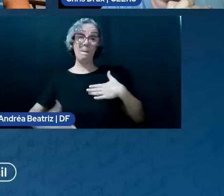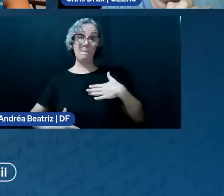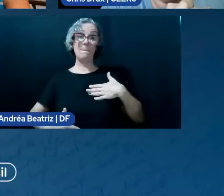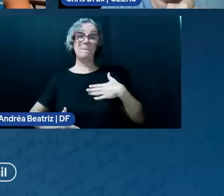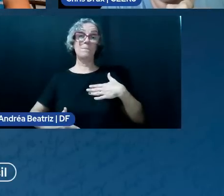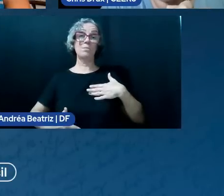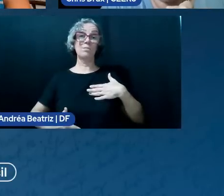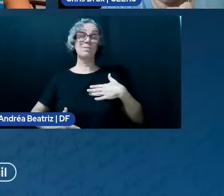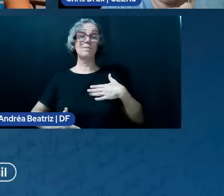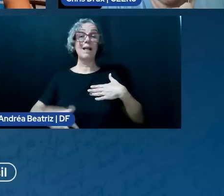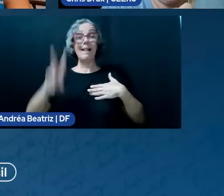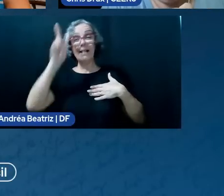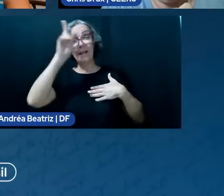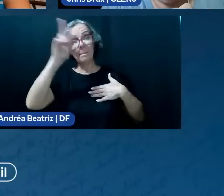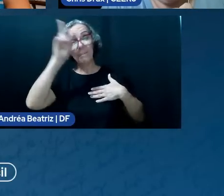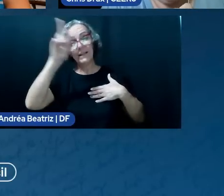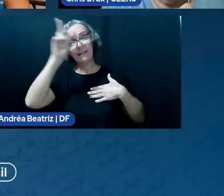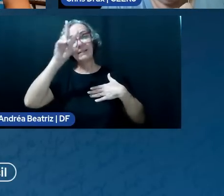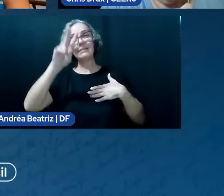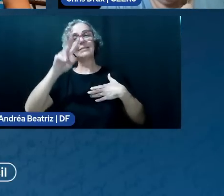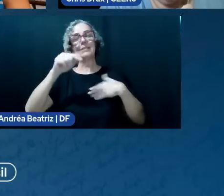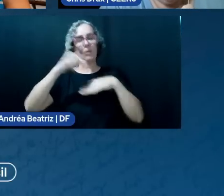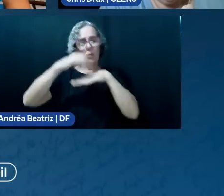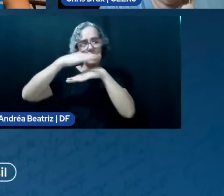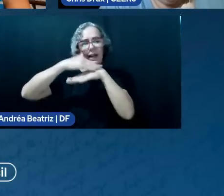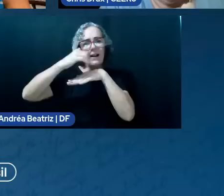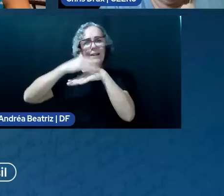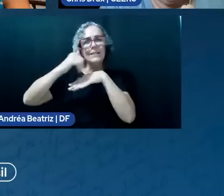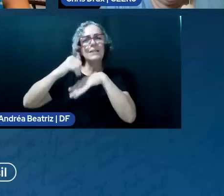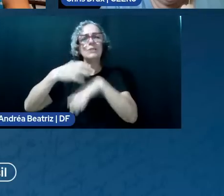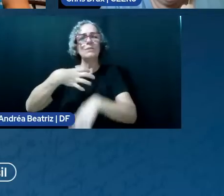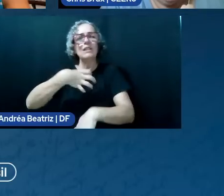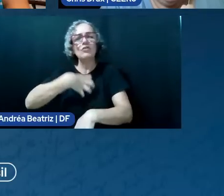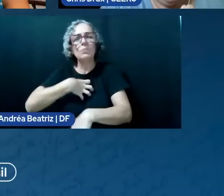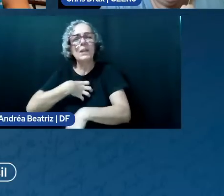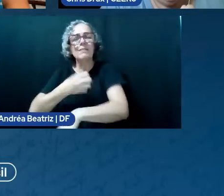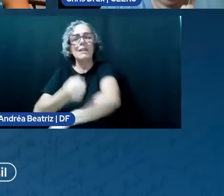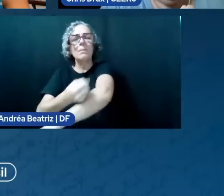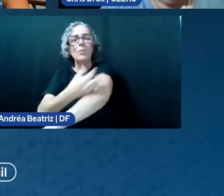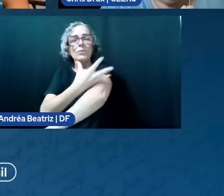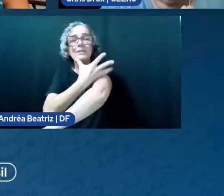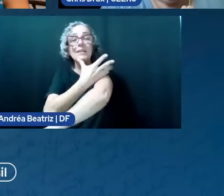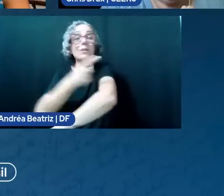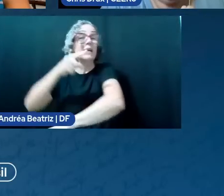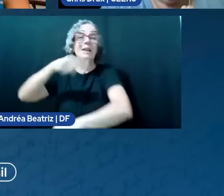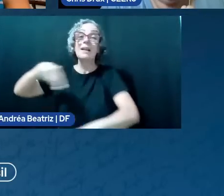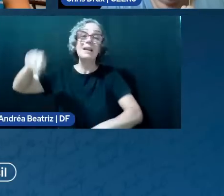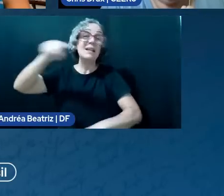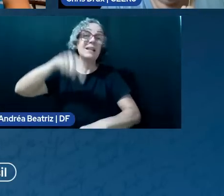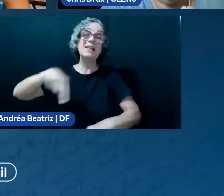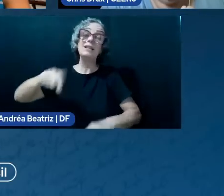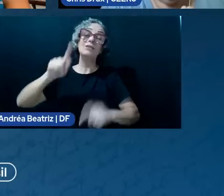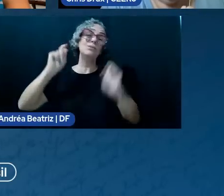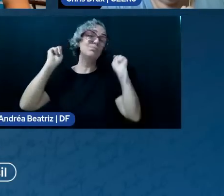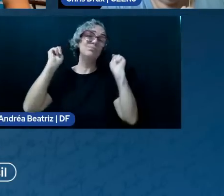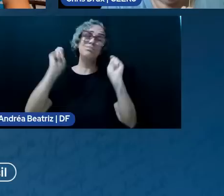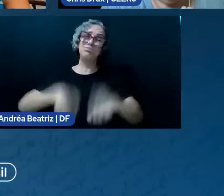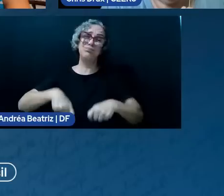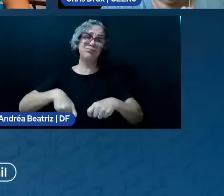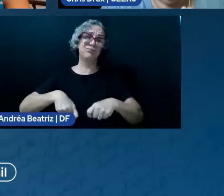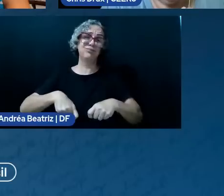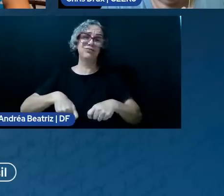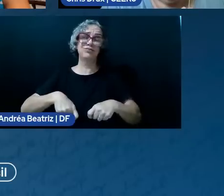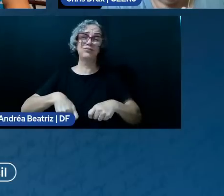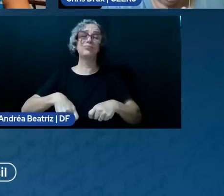Então, o pensamento e o sentimento, que são dois grandes potências e instrumentos do espírito,